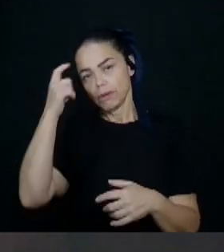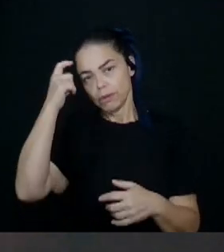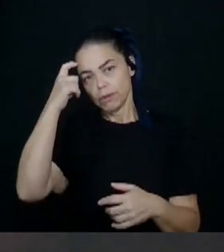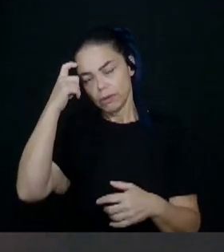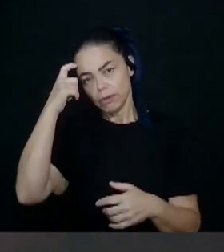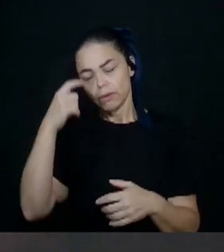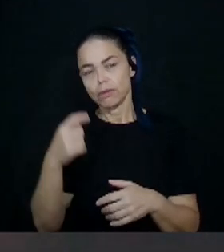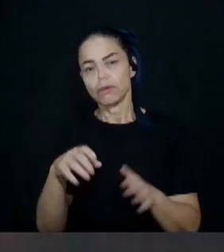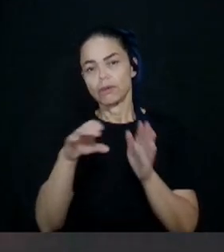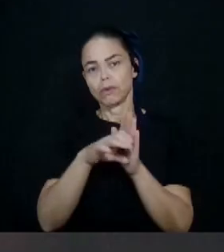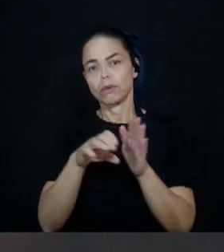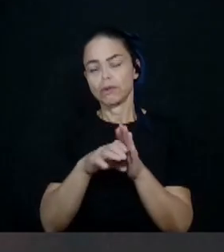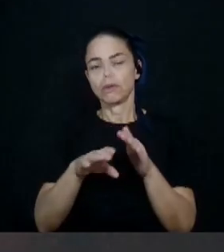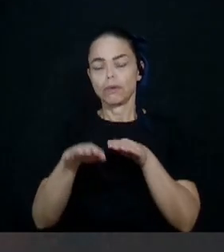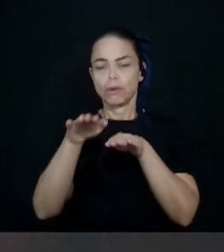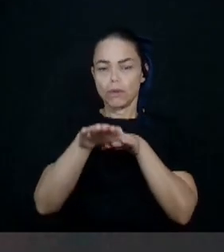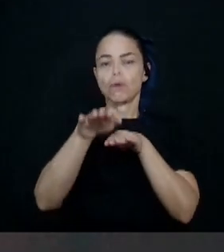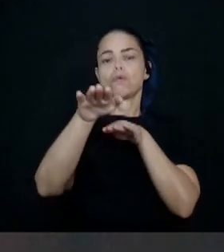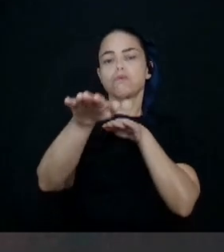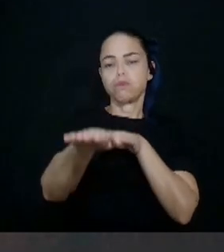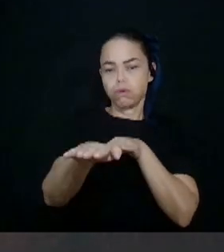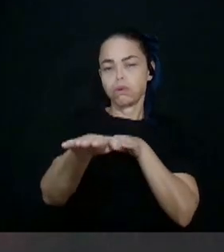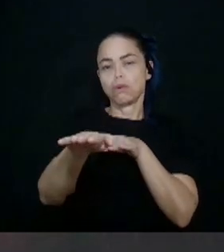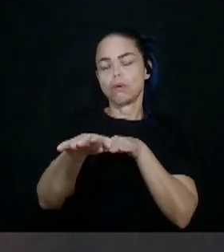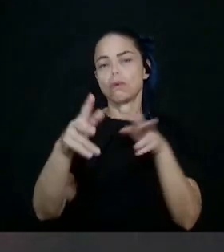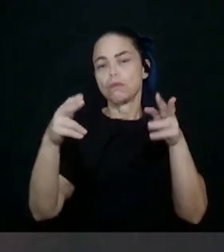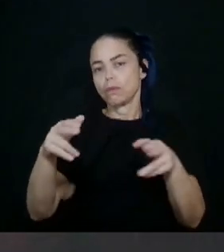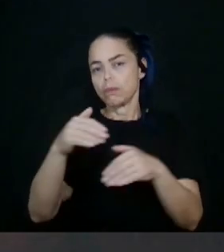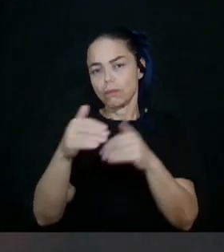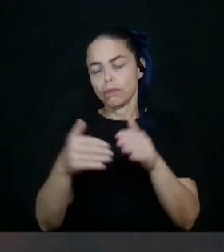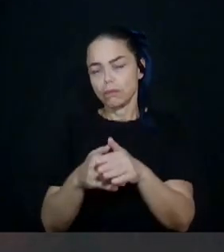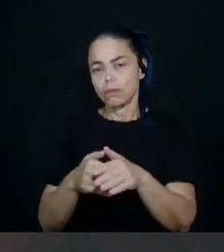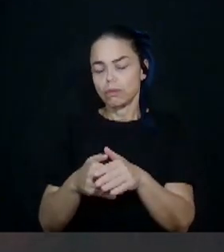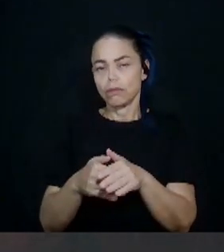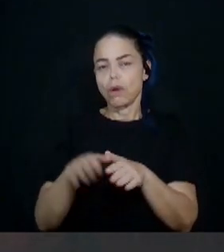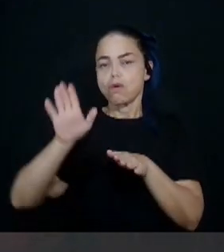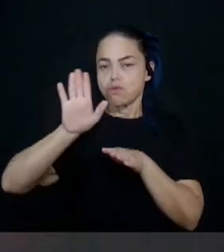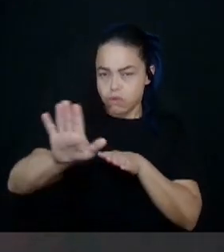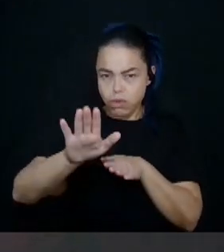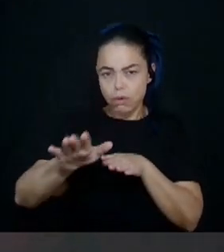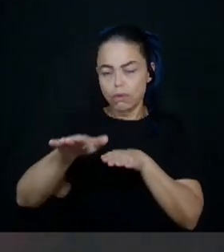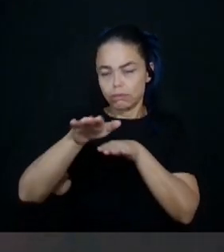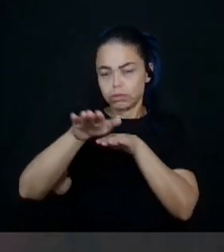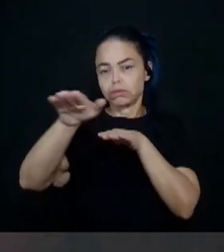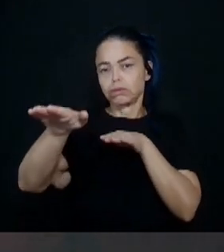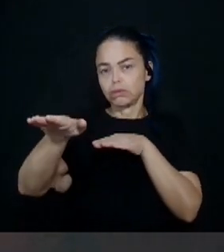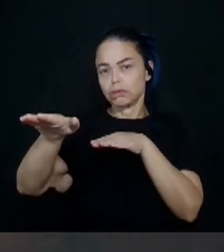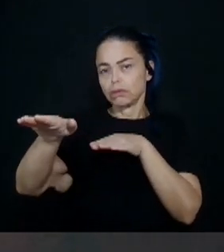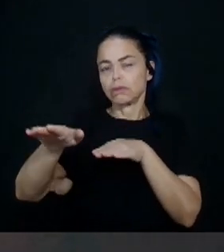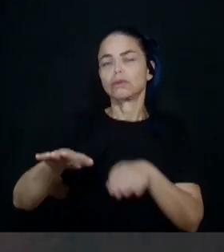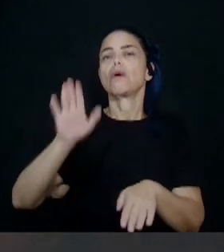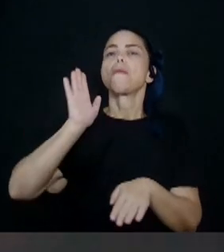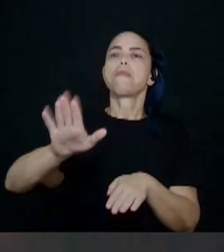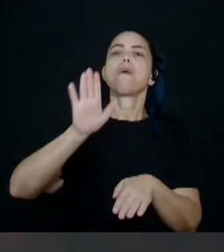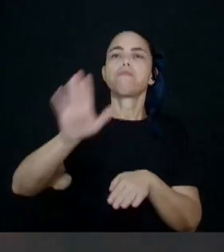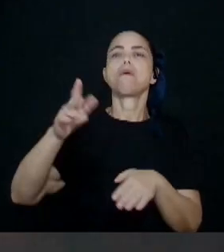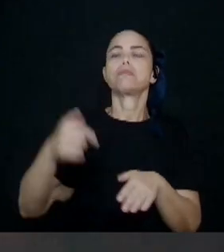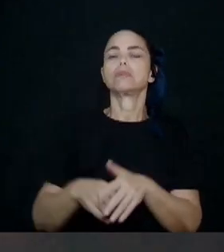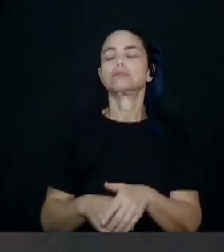uma distância e é igual para todos, porque se o outro da frente freia e eu freio, por que um tem que usar buzina para abrir? Tá